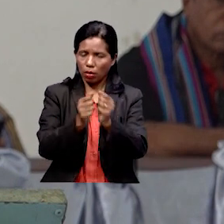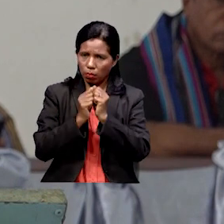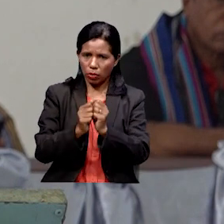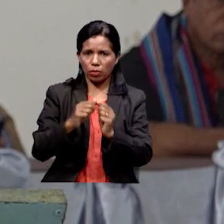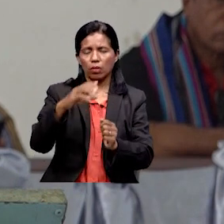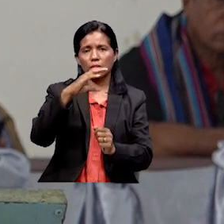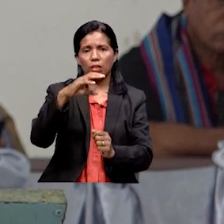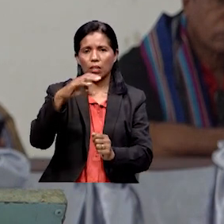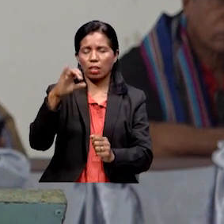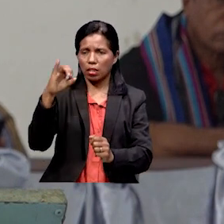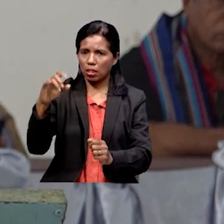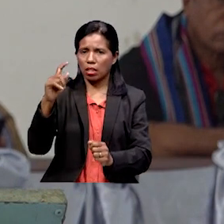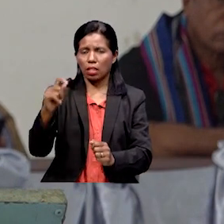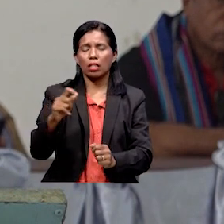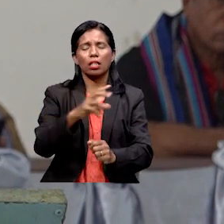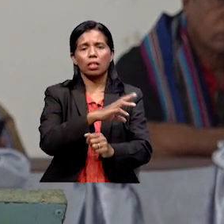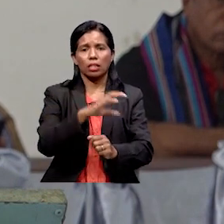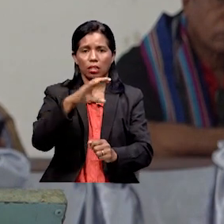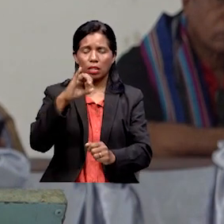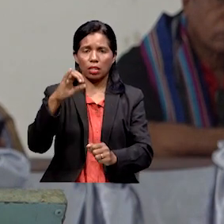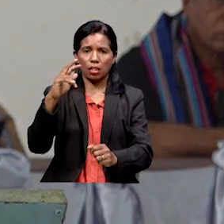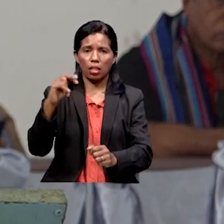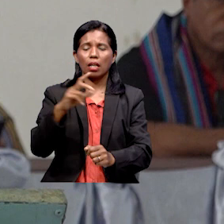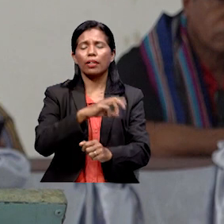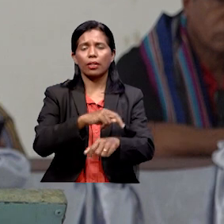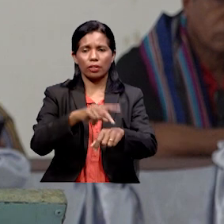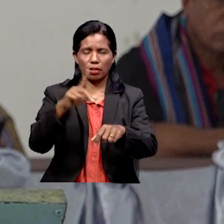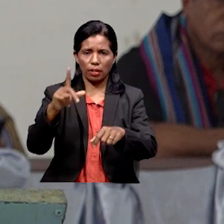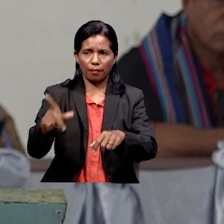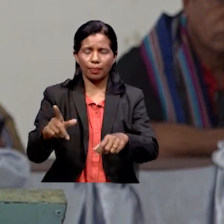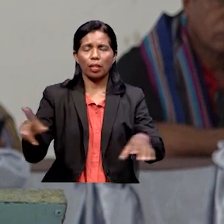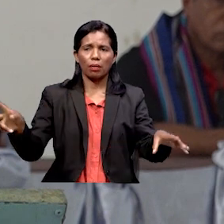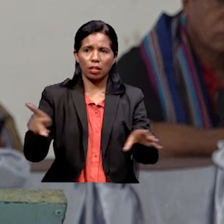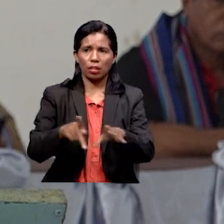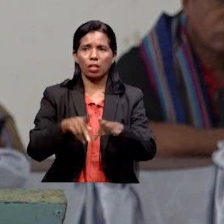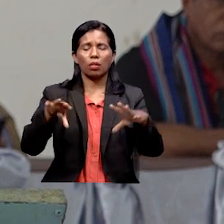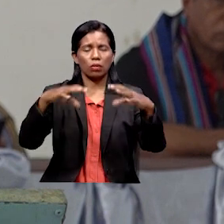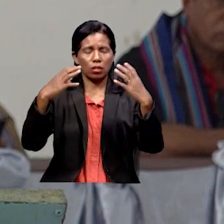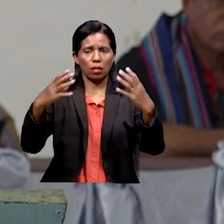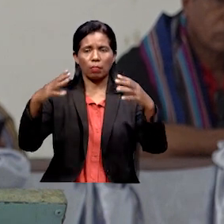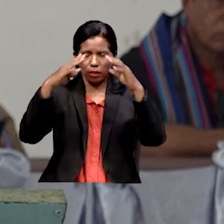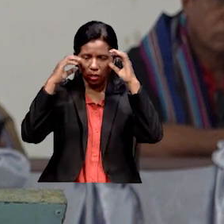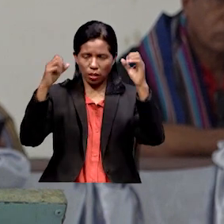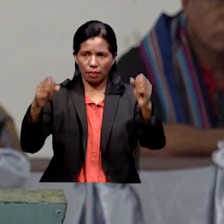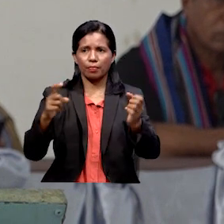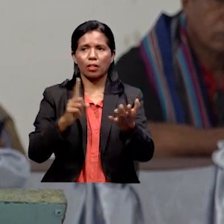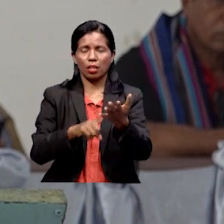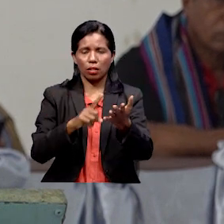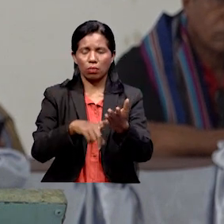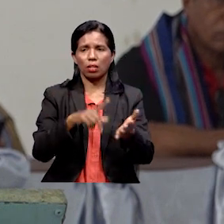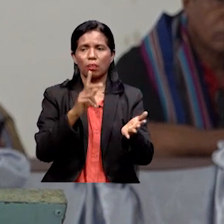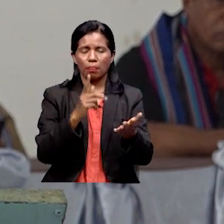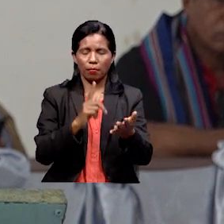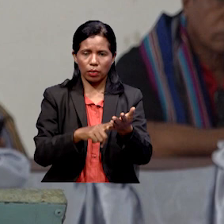Nacional. Tamo presidente Sessia Município Sira, se rola parte e a Conselho Presidencial. Neve discute plano,